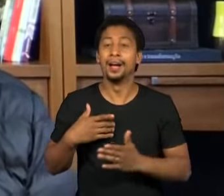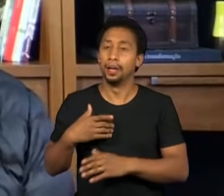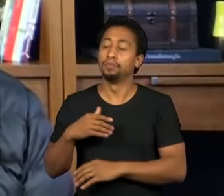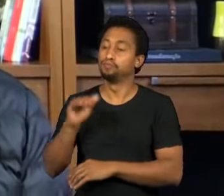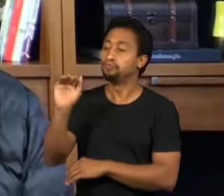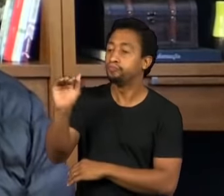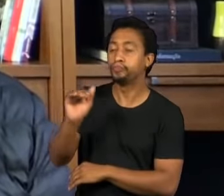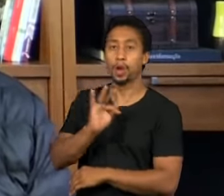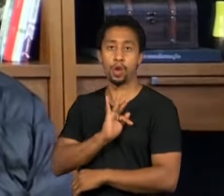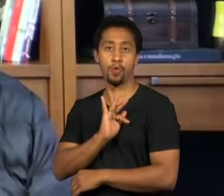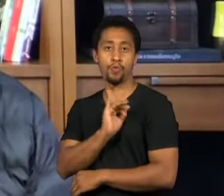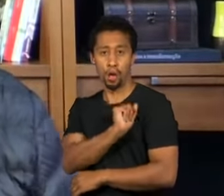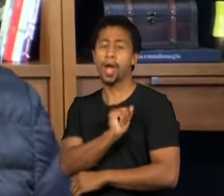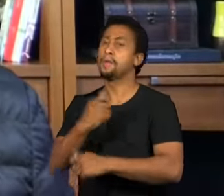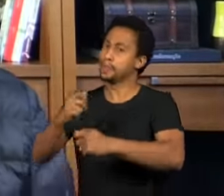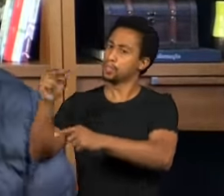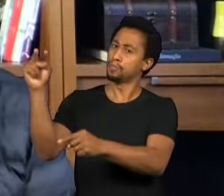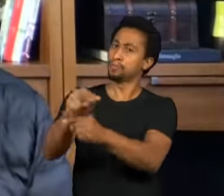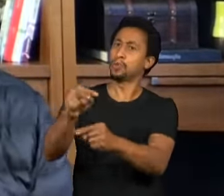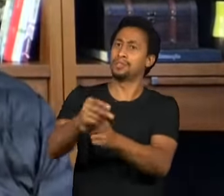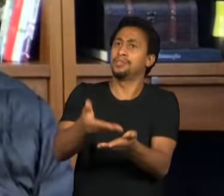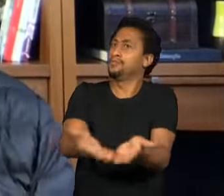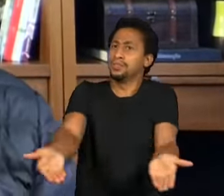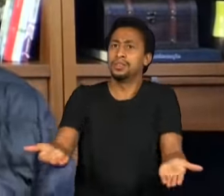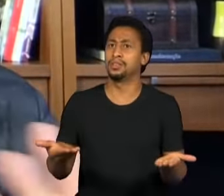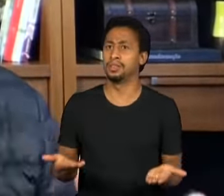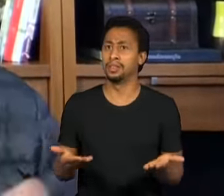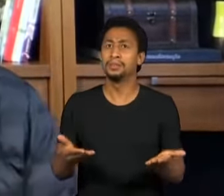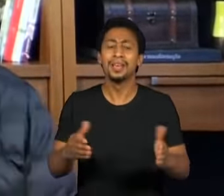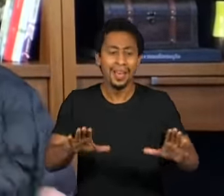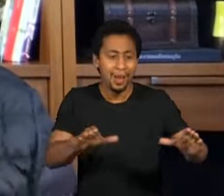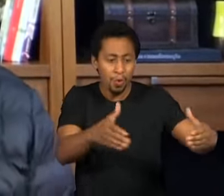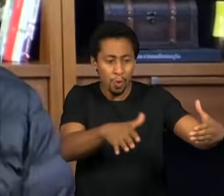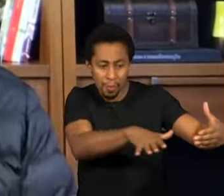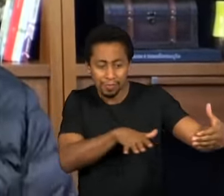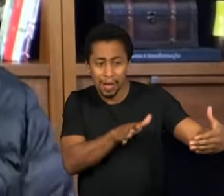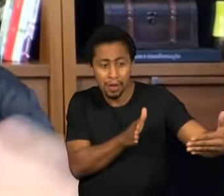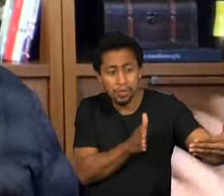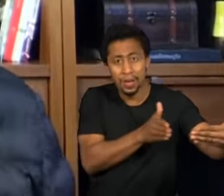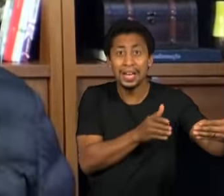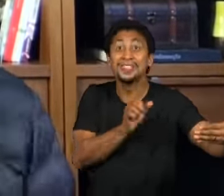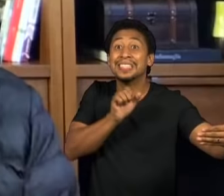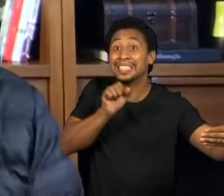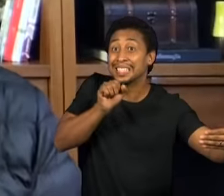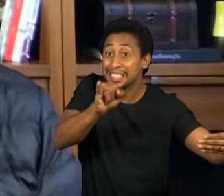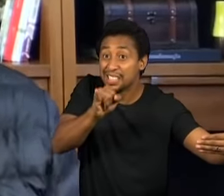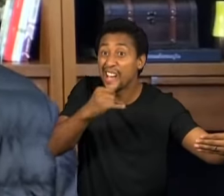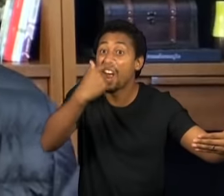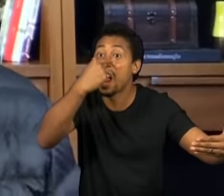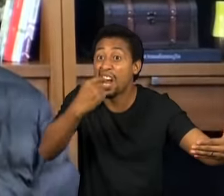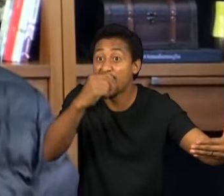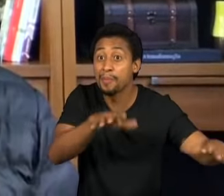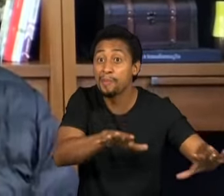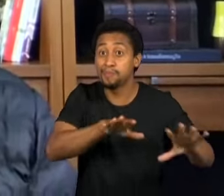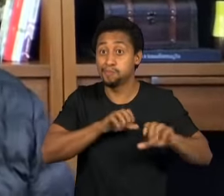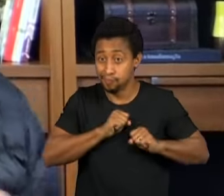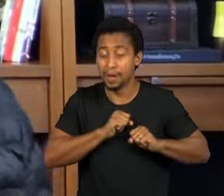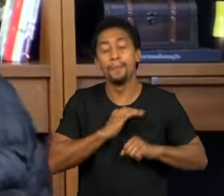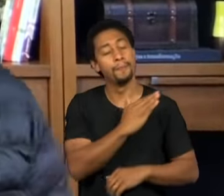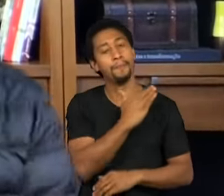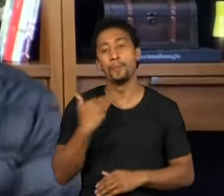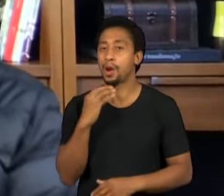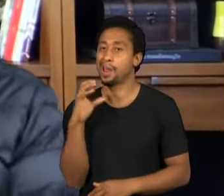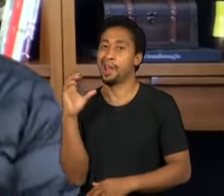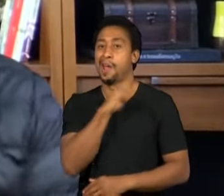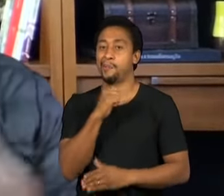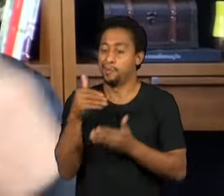índios, realmente os isolados, se eles pegarem uma gripe normal, eles podem vir a falecer em 7, 8 dias, né? A gripe